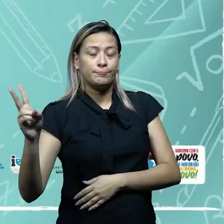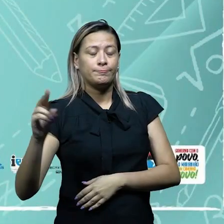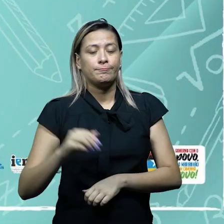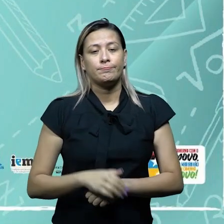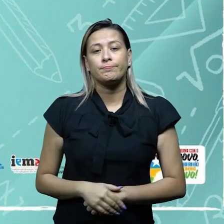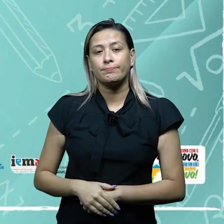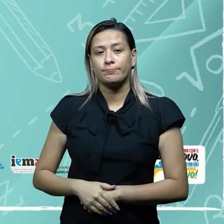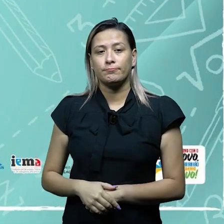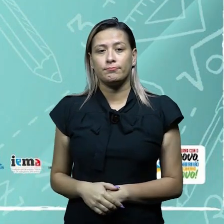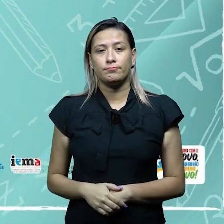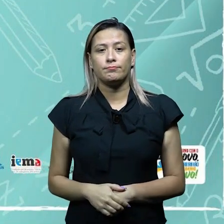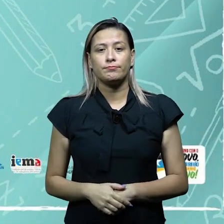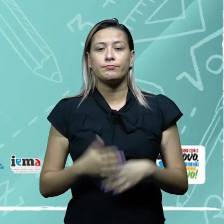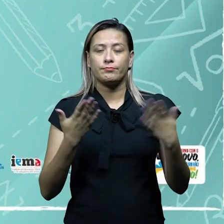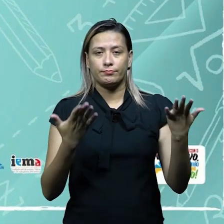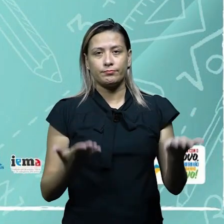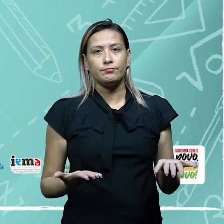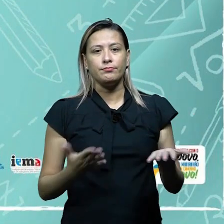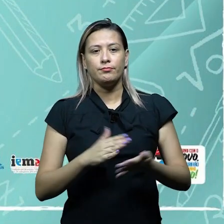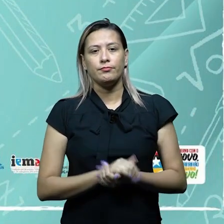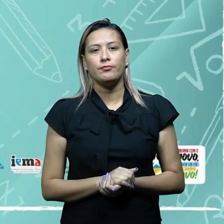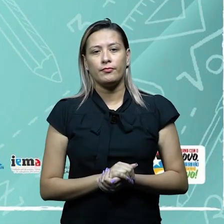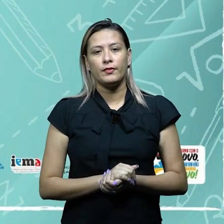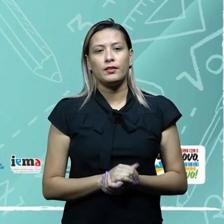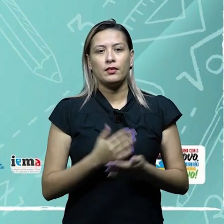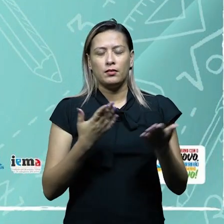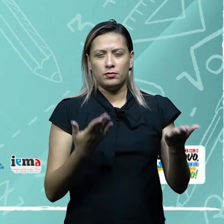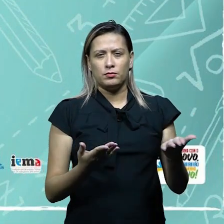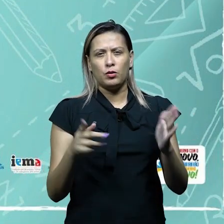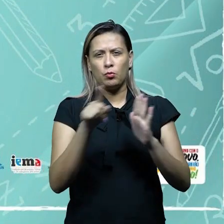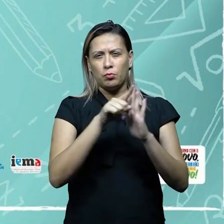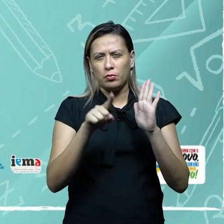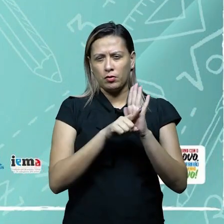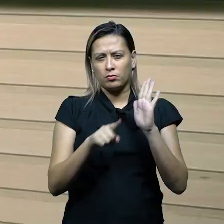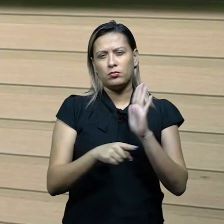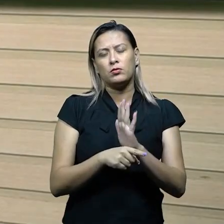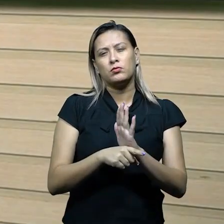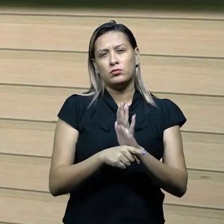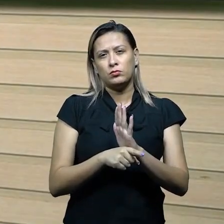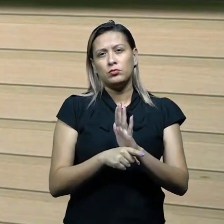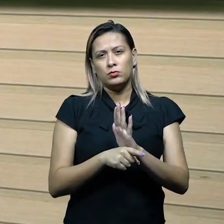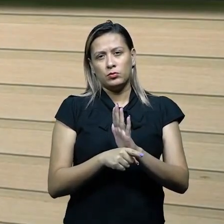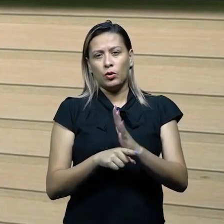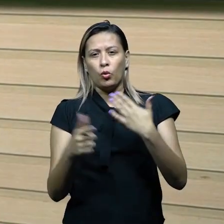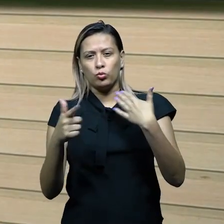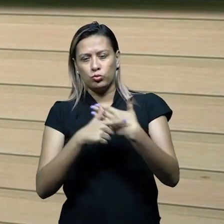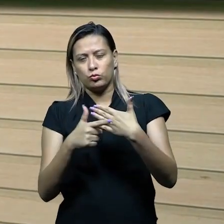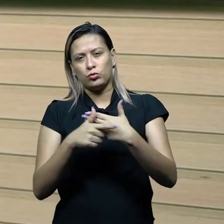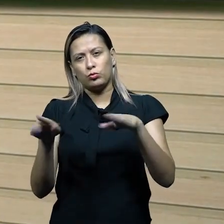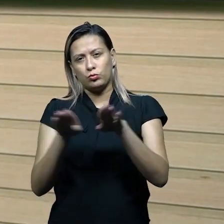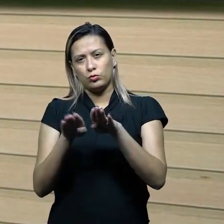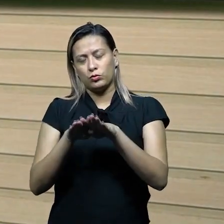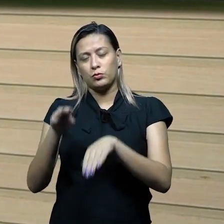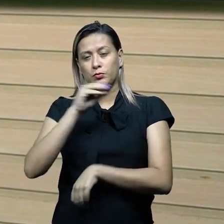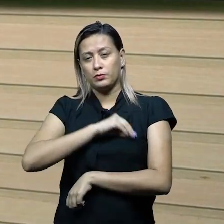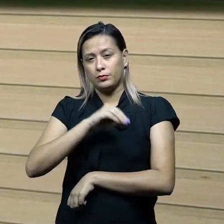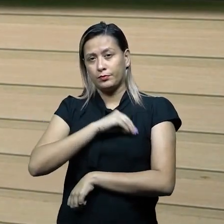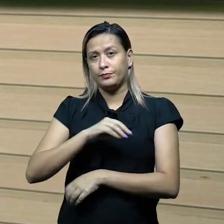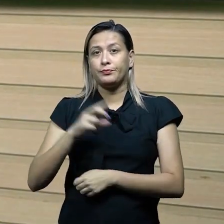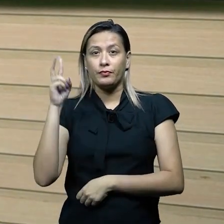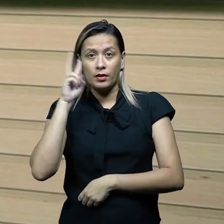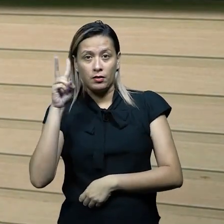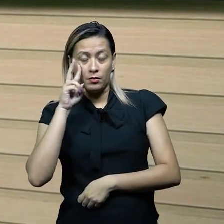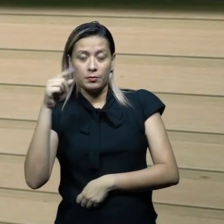continuidade? Vamos falar agora um pouquinho do plano de cargos e salários. Lembrando que eu estou falando da realidade das empresas